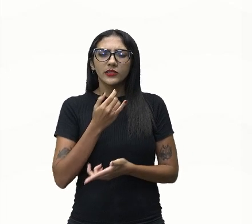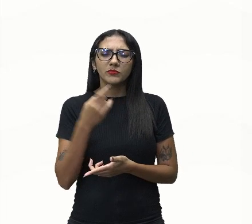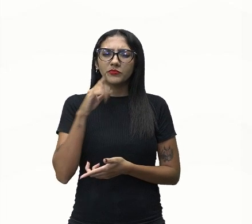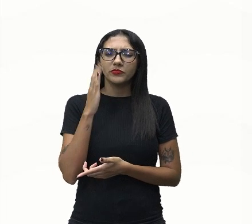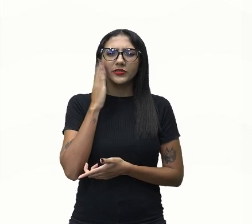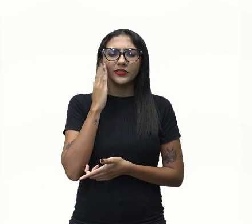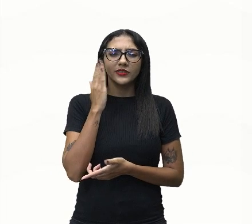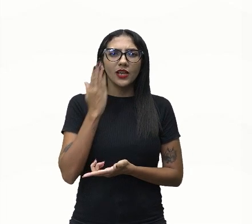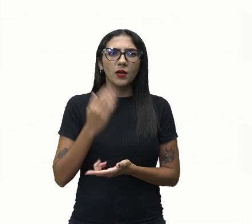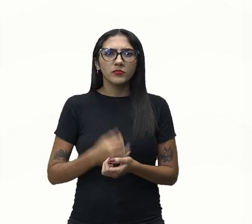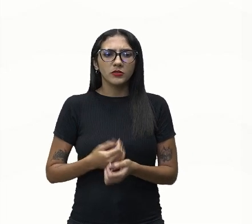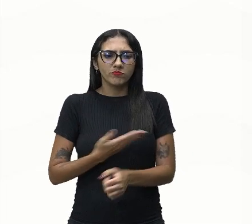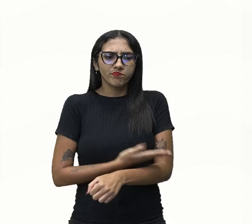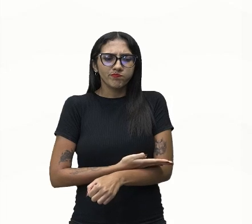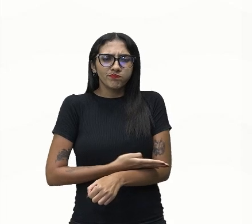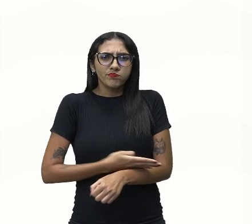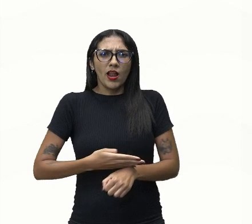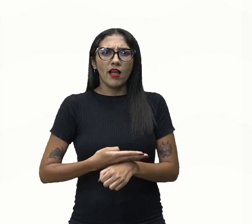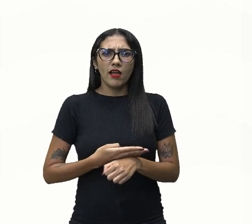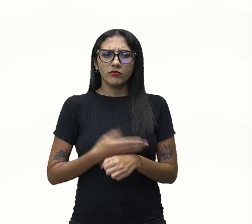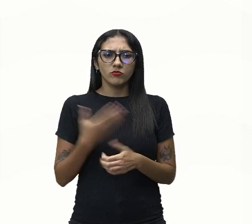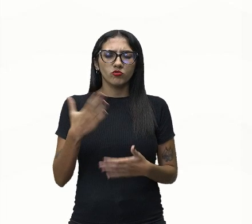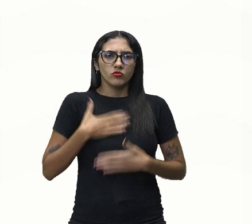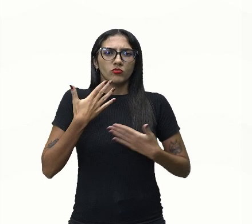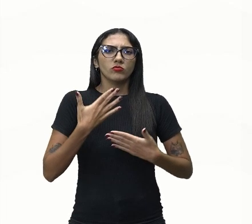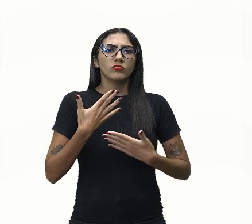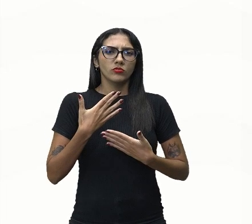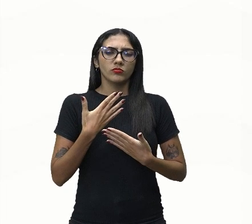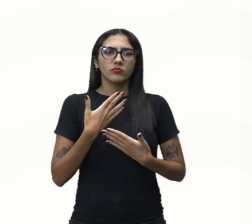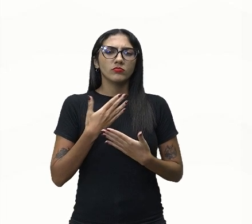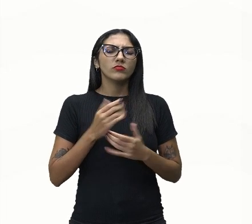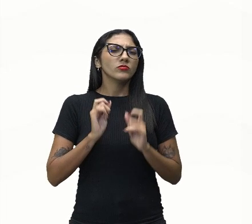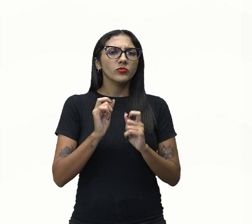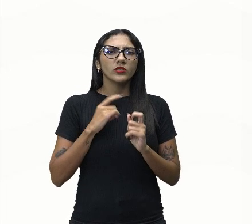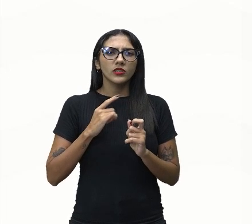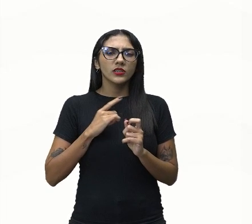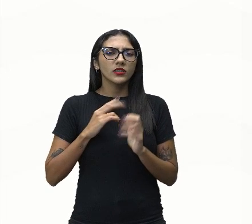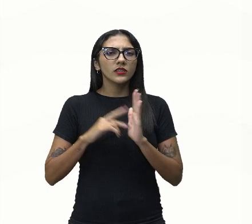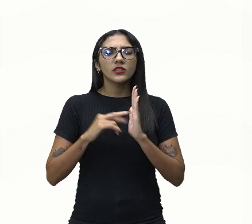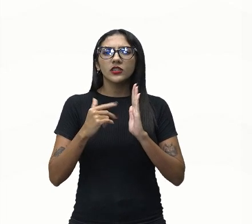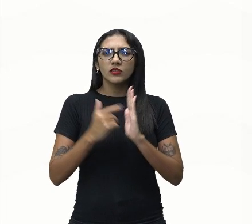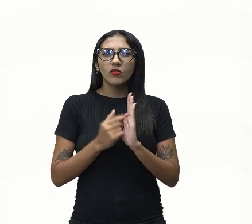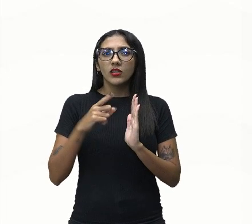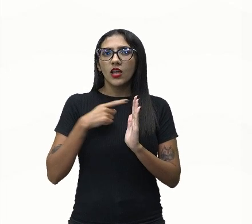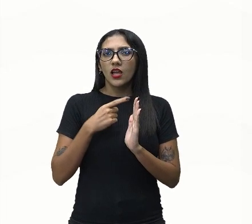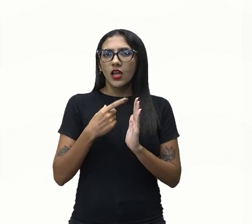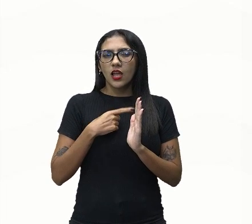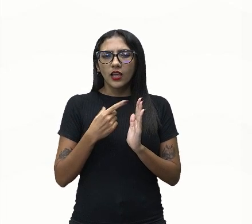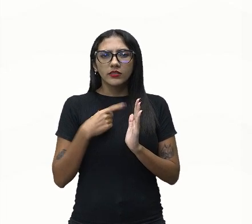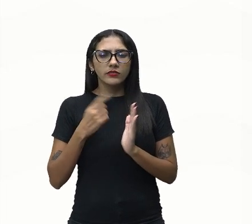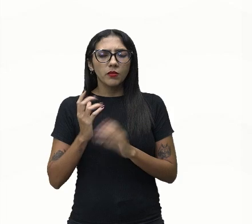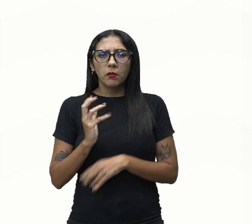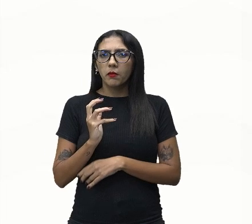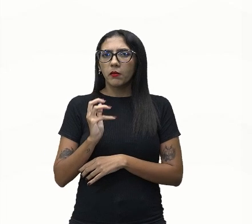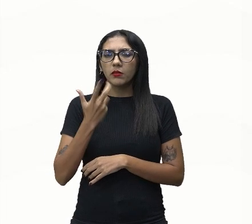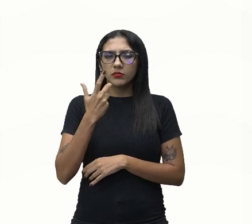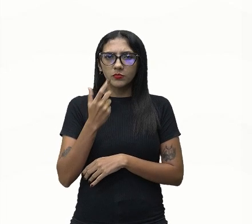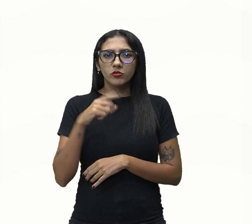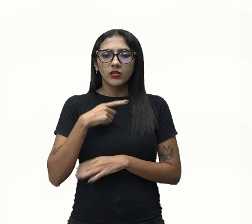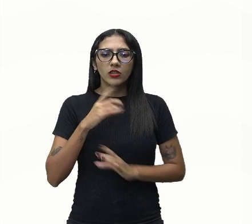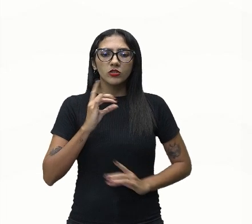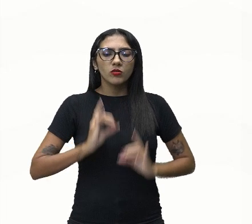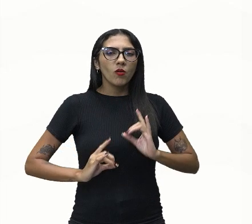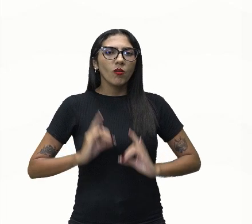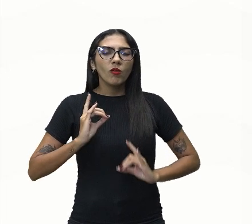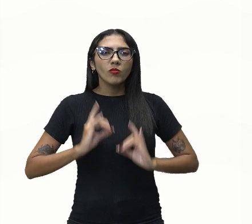famoso ditado pálidos de susto, né, porque ele está relacionado com essas reações que a adrenalina pode